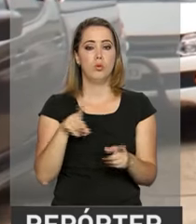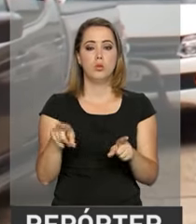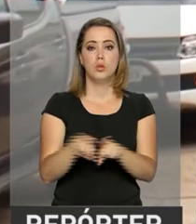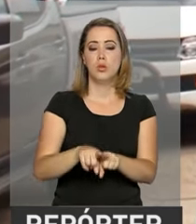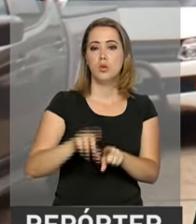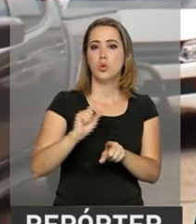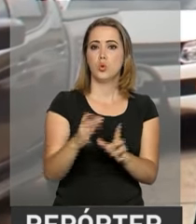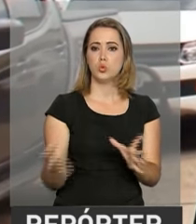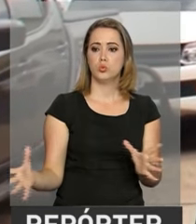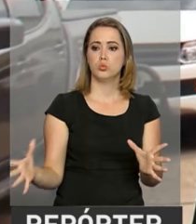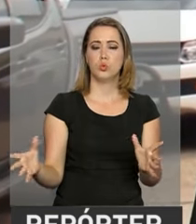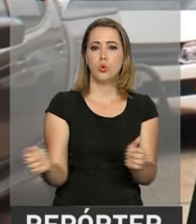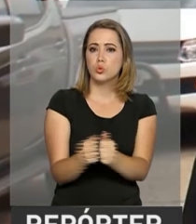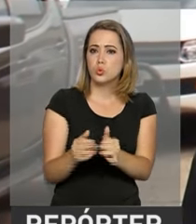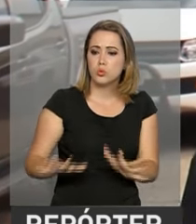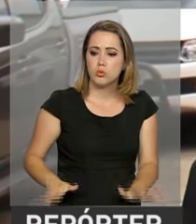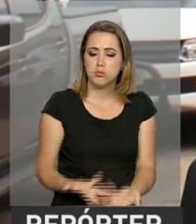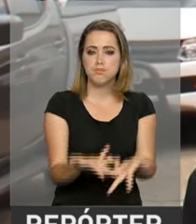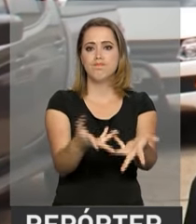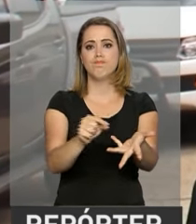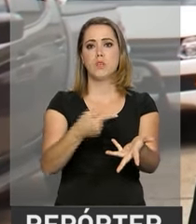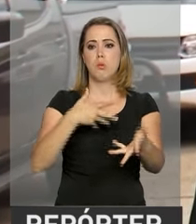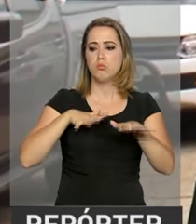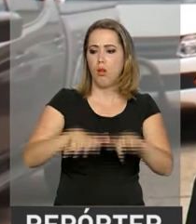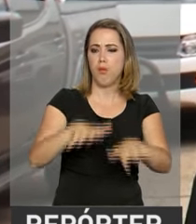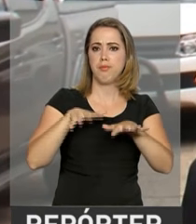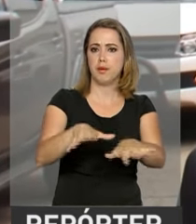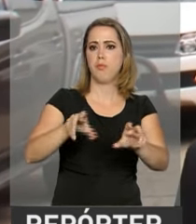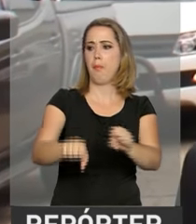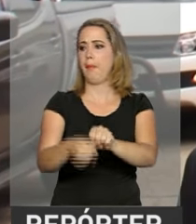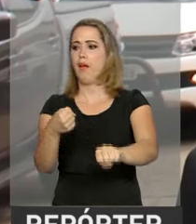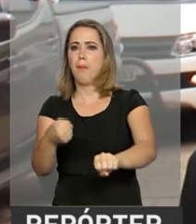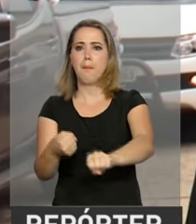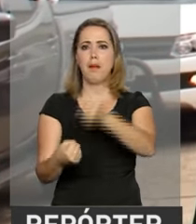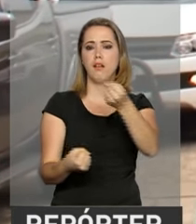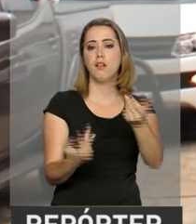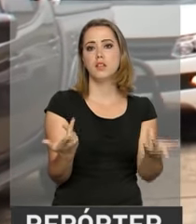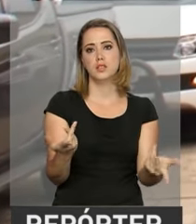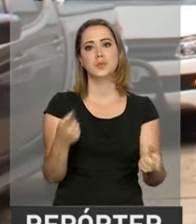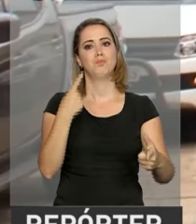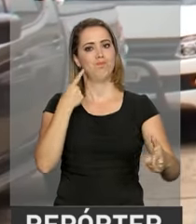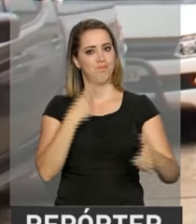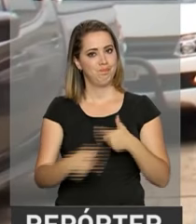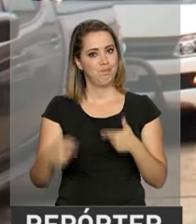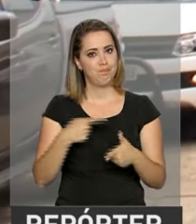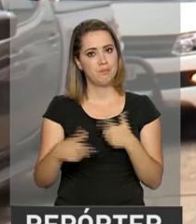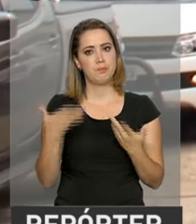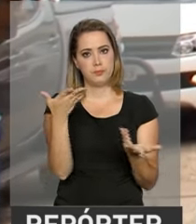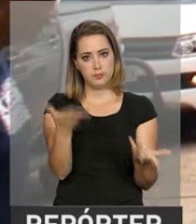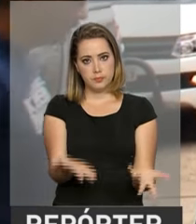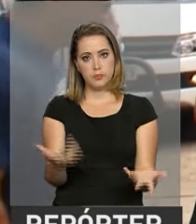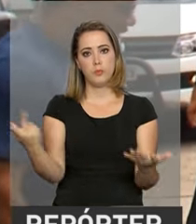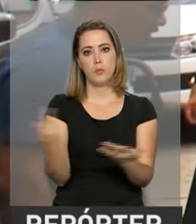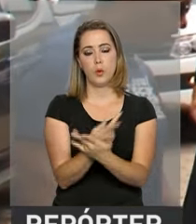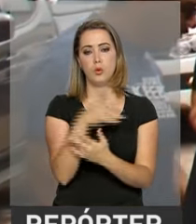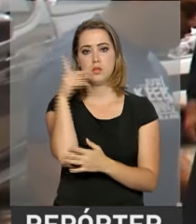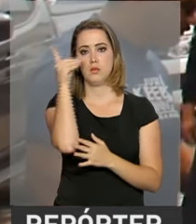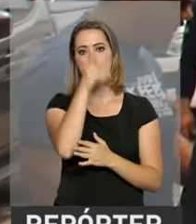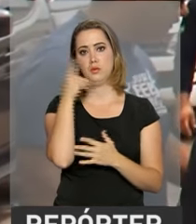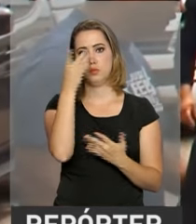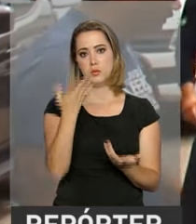com outros fatores, mas acaba gerando rebeliões, acaba gerando inclusive a barbárie que ocorreu domingo passado.